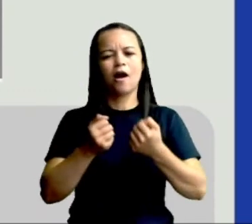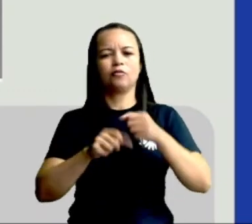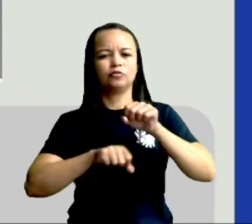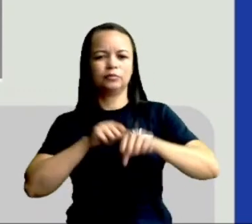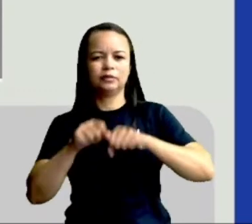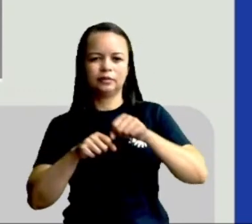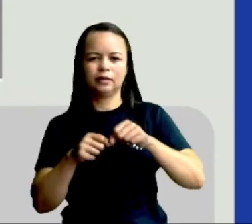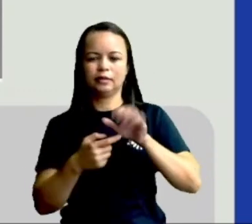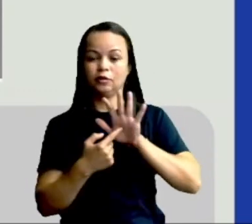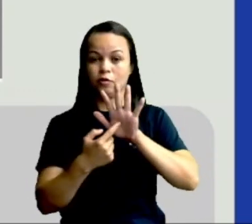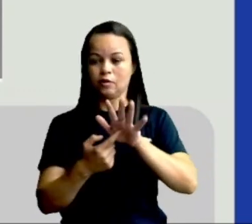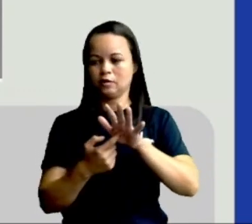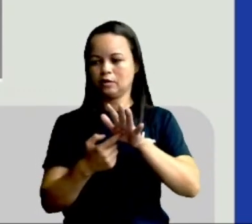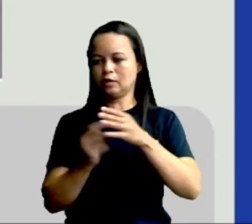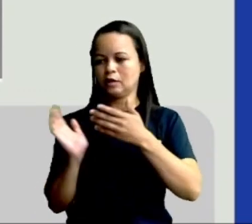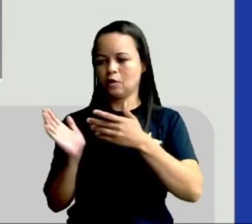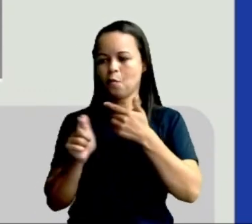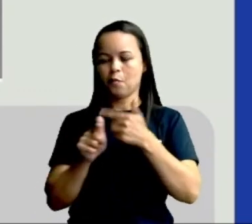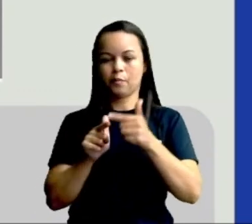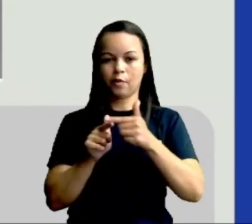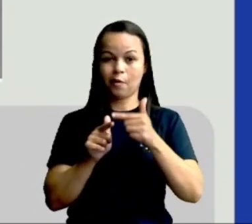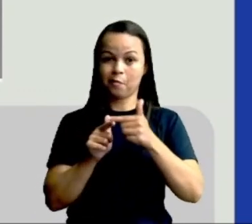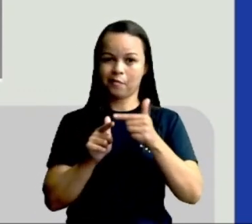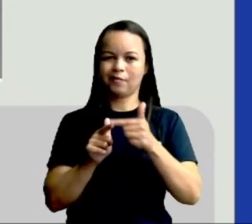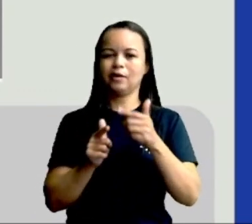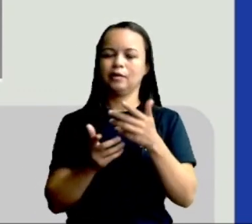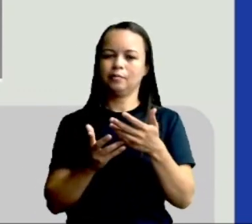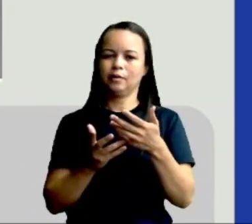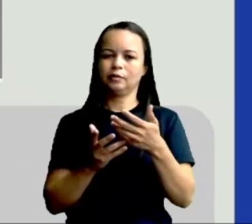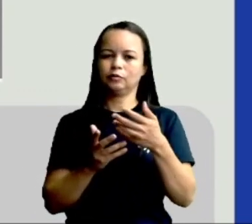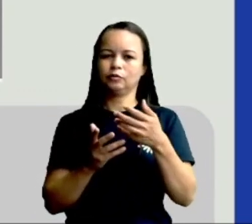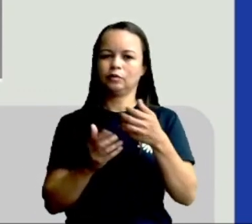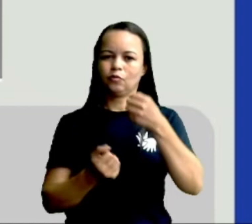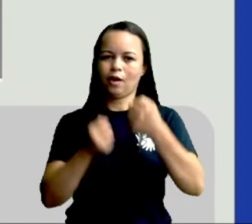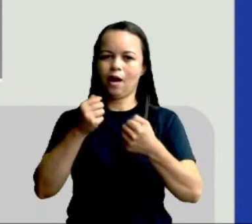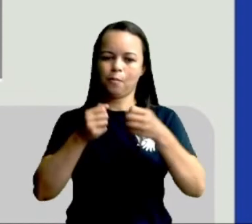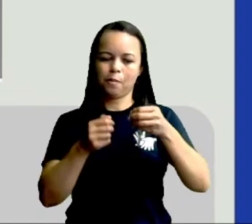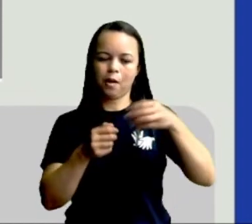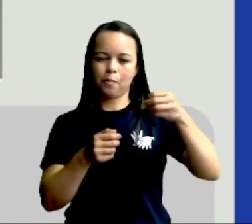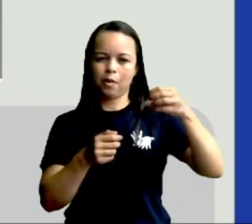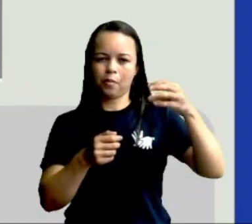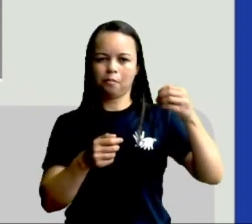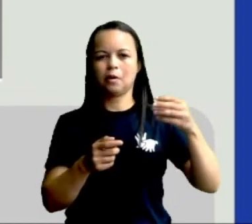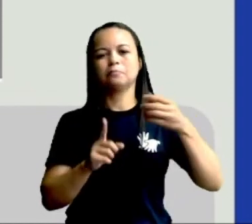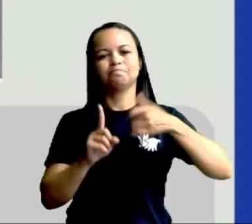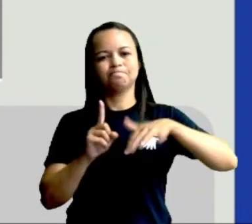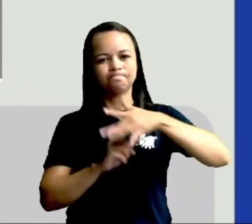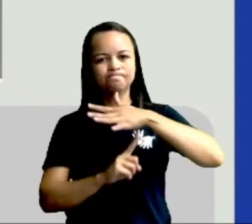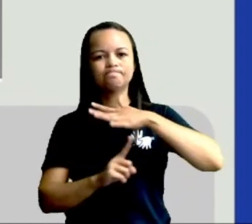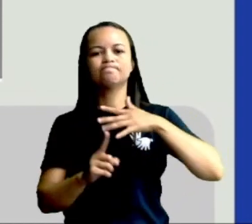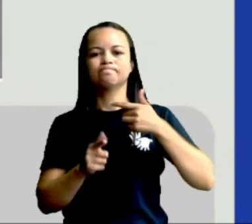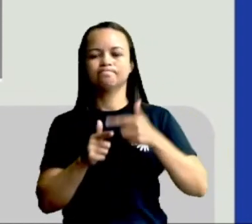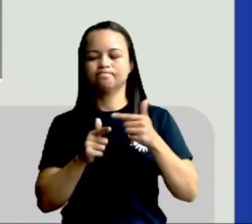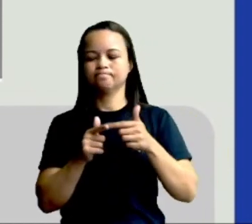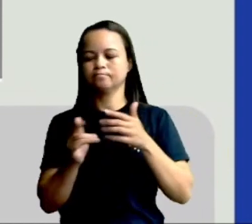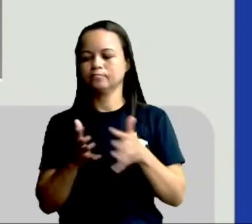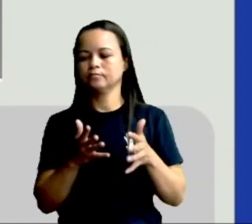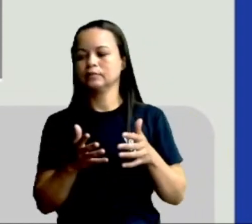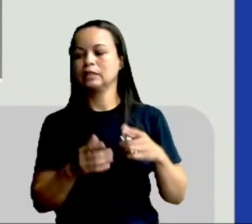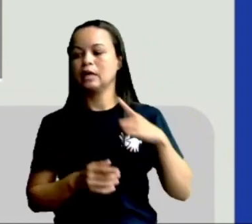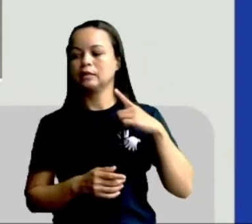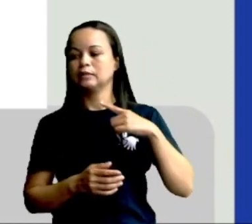bicicletas. Eita, tô vendo o impacto ambiental aqui, ó, essa fumaça desse carro. Tá vendo? Temos os foguetes também, que são